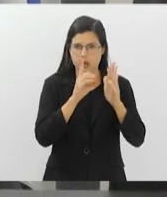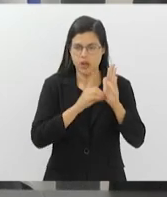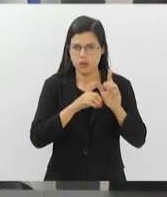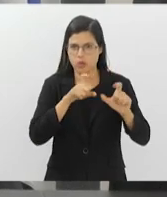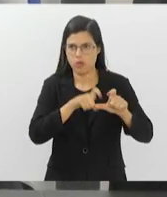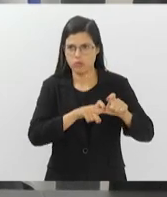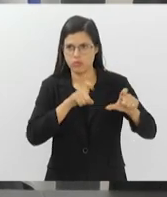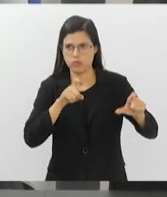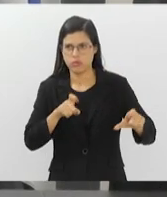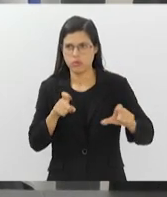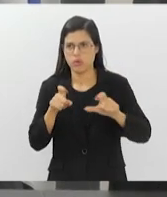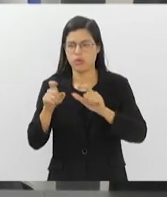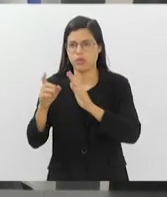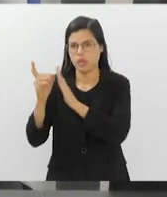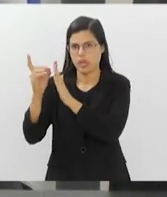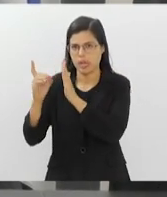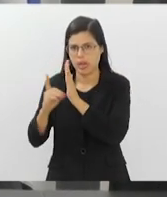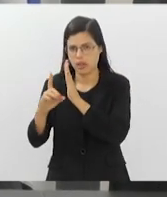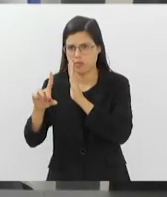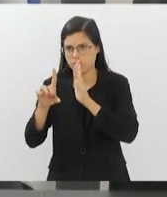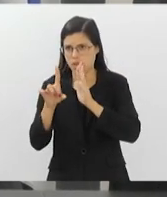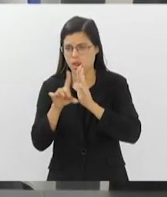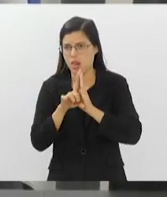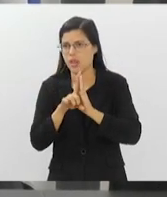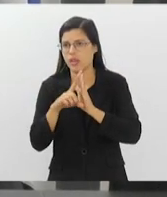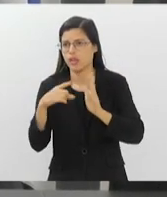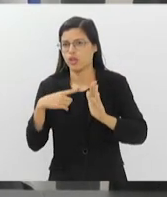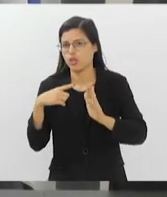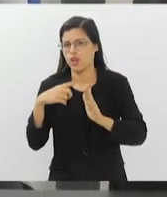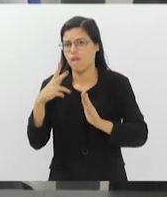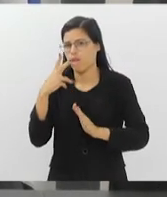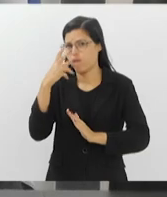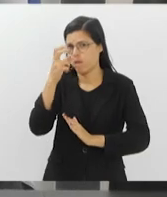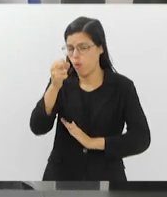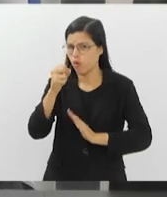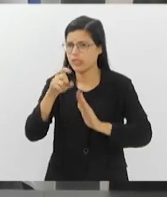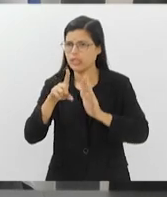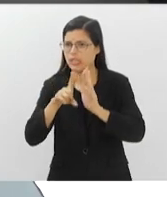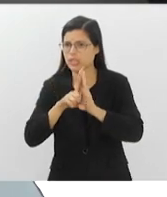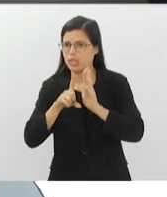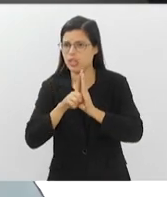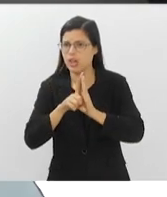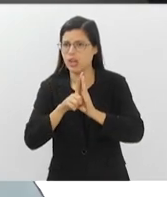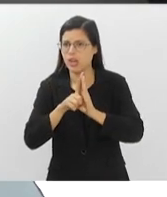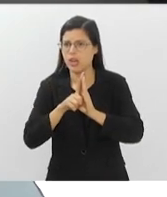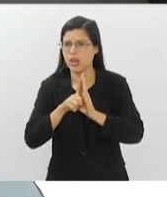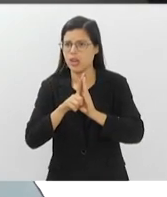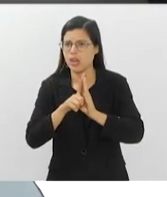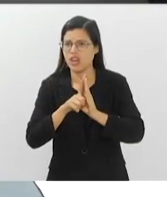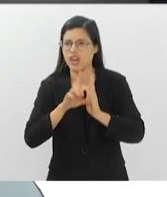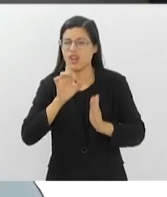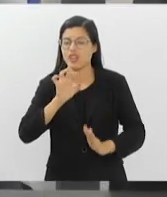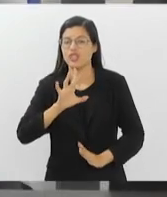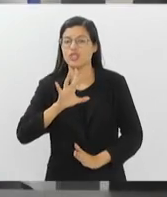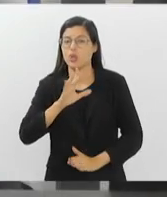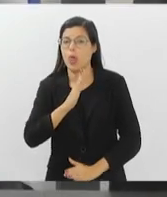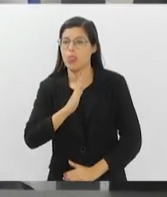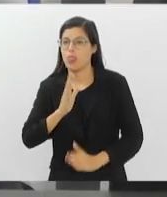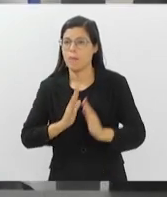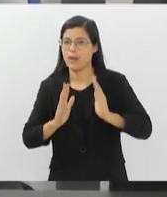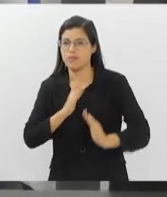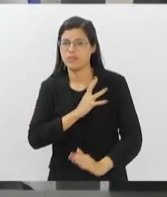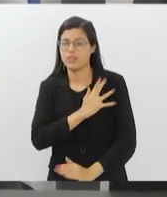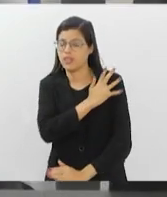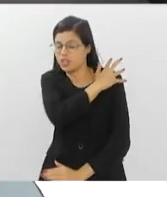que era um ato exclusivo do Executivo, que tinha força efetiva de lei como uma maneira do Executivo legislar. Só nas ditaduras, senhor presidente. Sim, mas era um